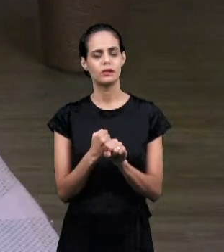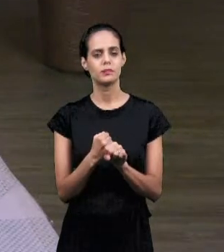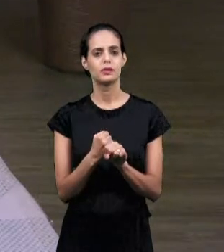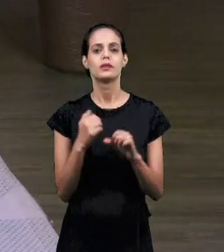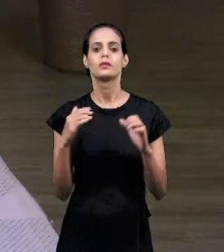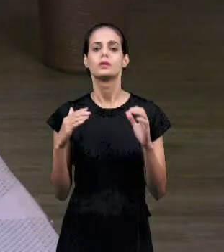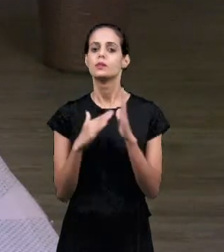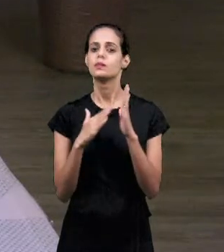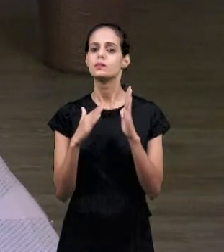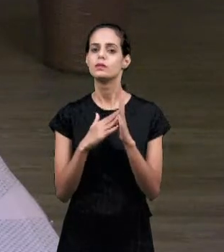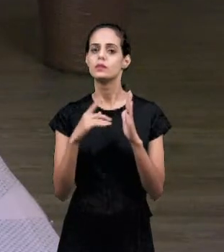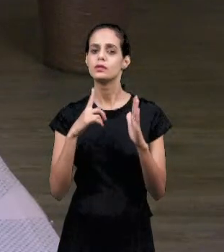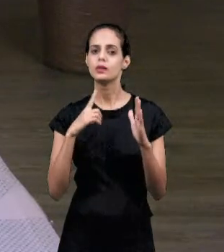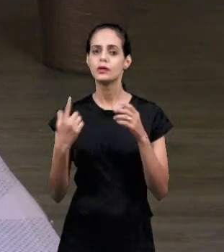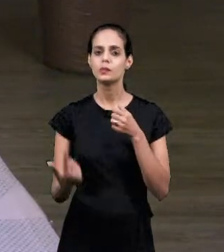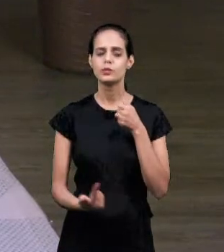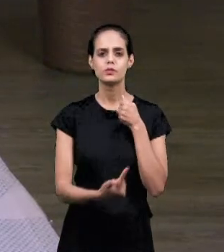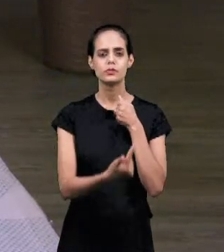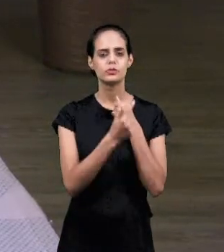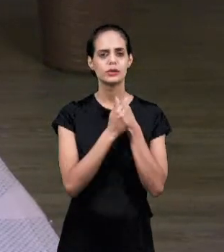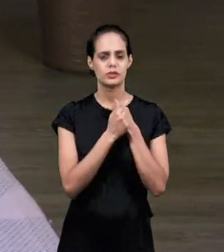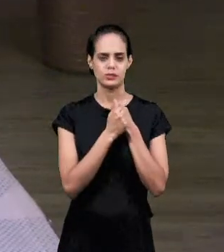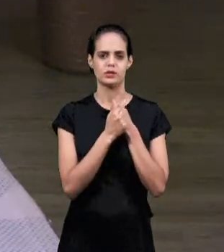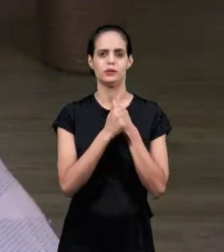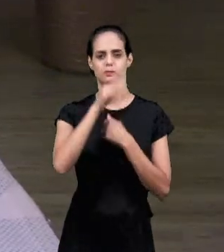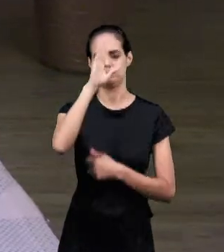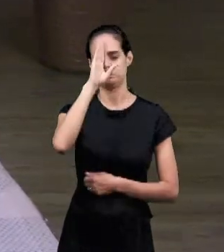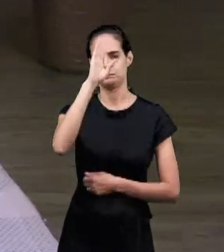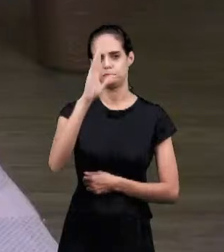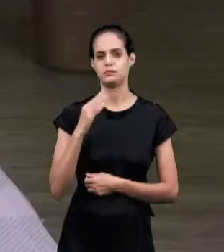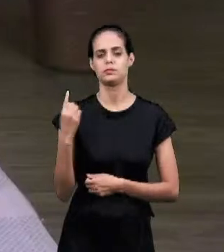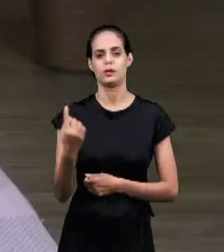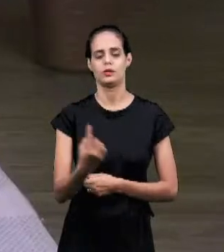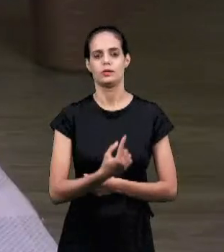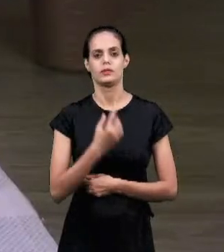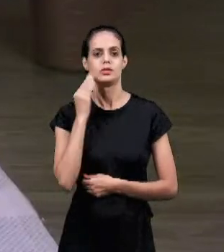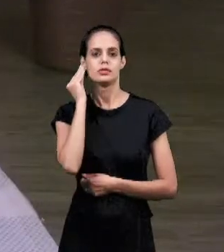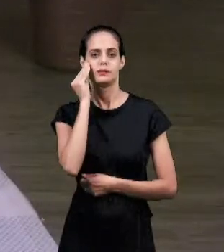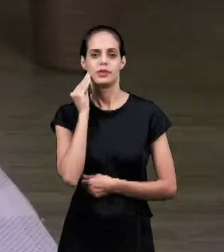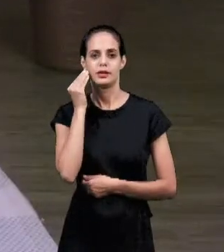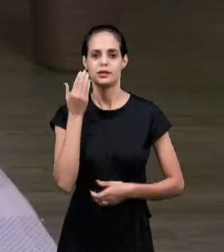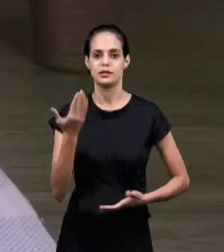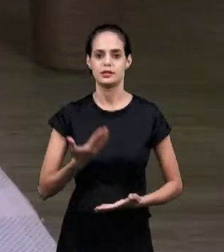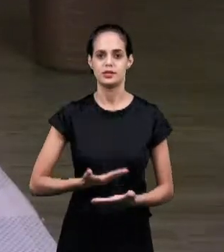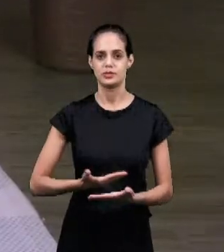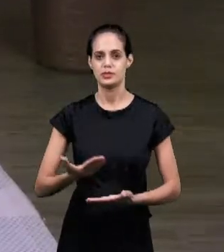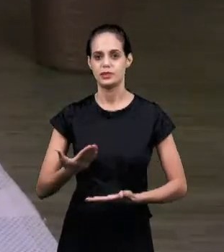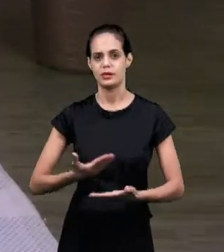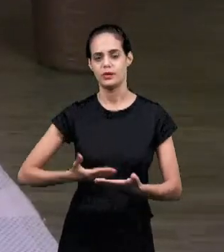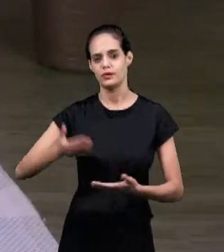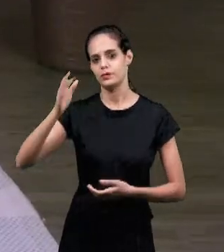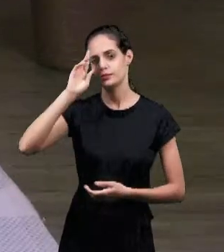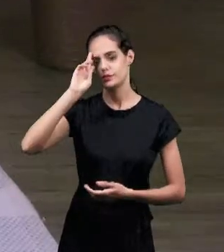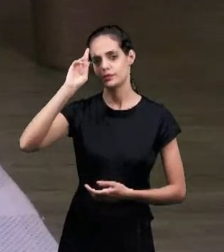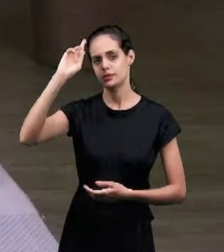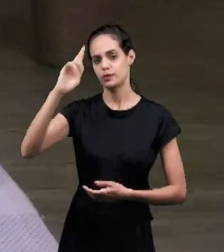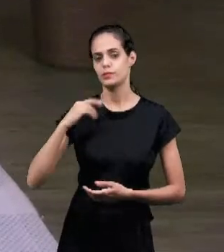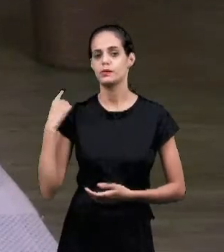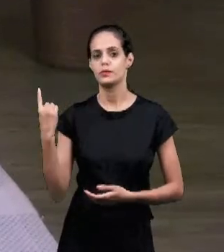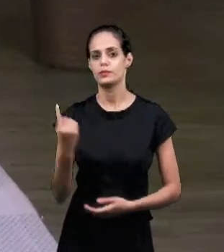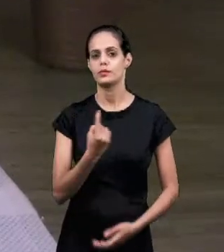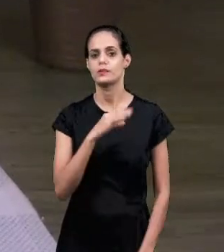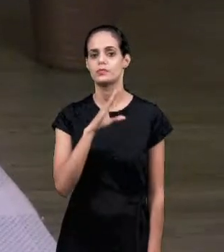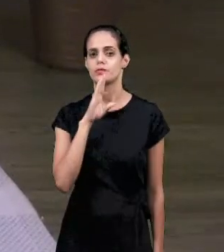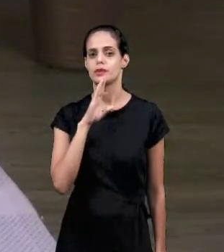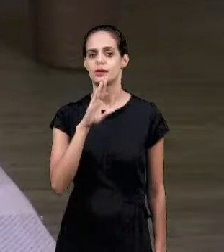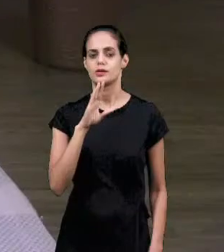um papel fundamental na nossa experiência de servos, né? Nós que conhecemos o Evangelho